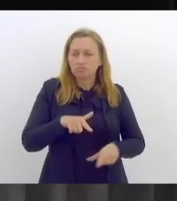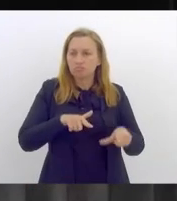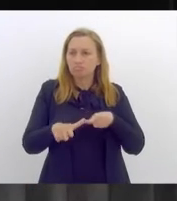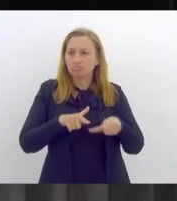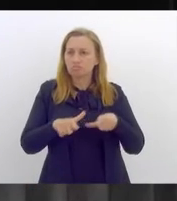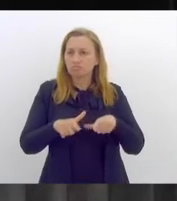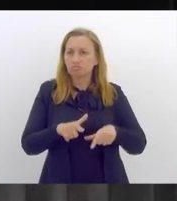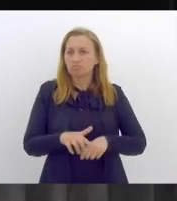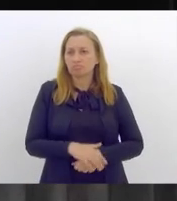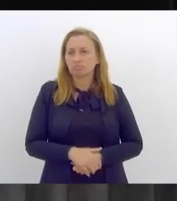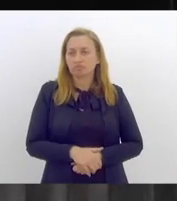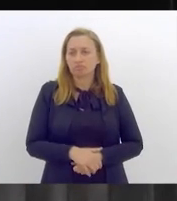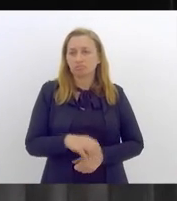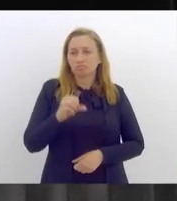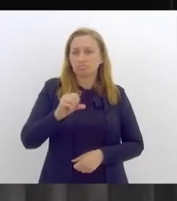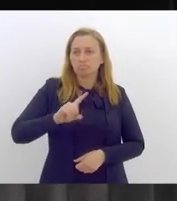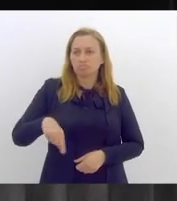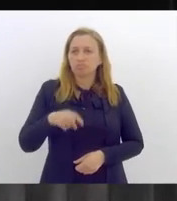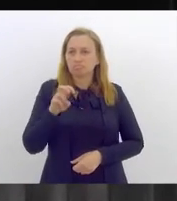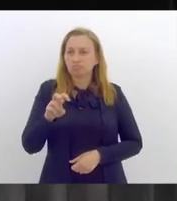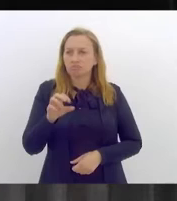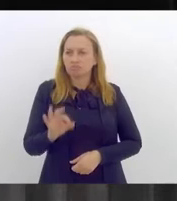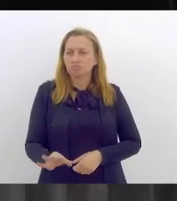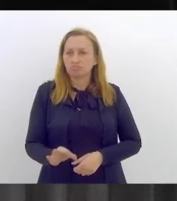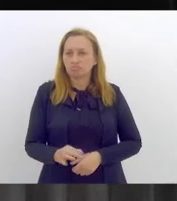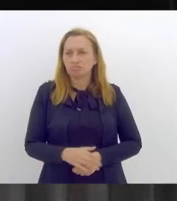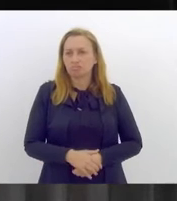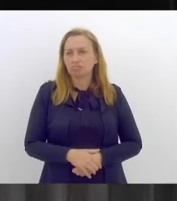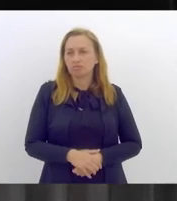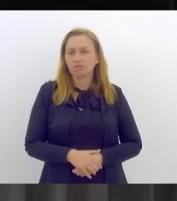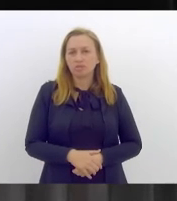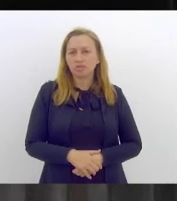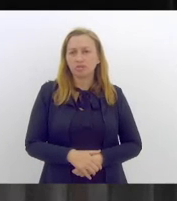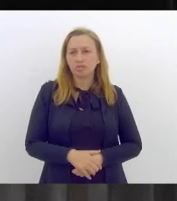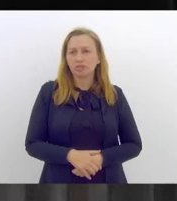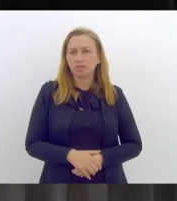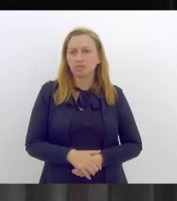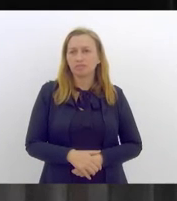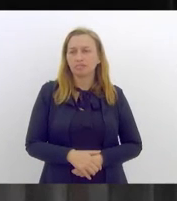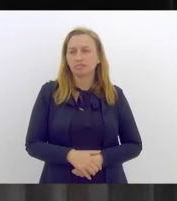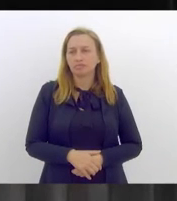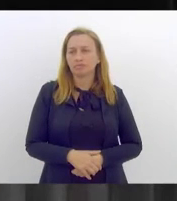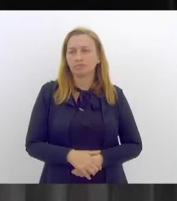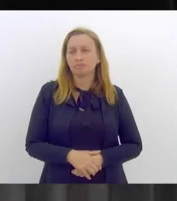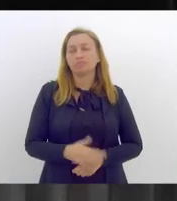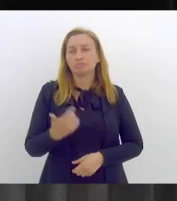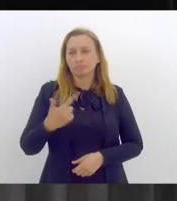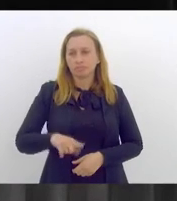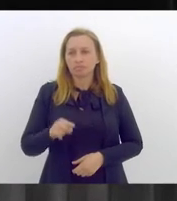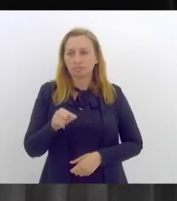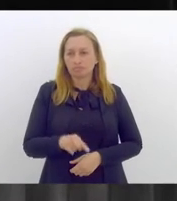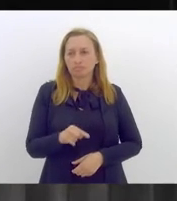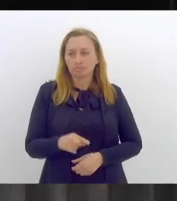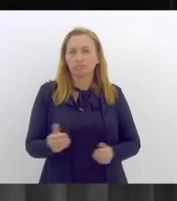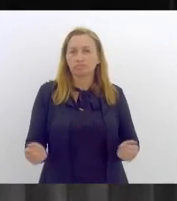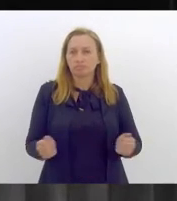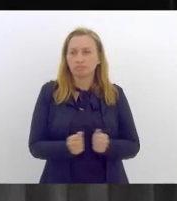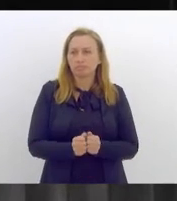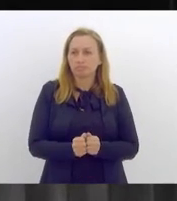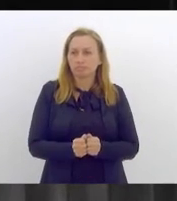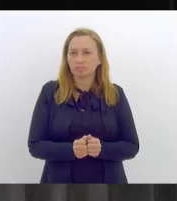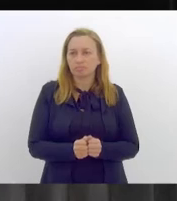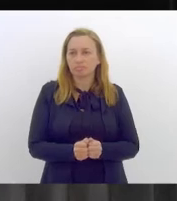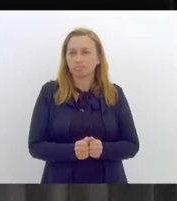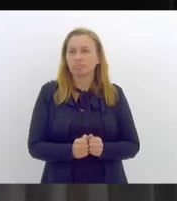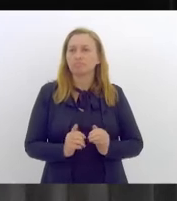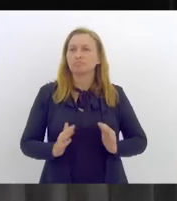Para concluir, por favor. 9,5% de redução, nós deveríamos estar, repito aqui, junto com